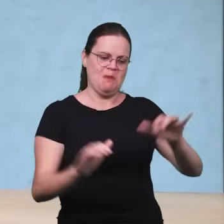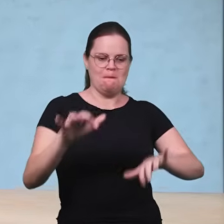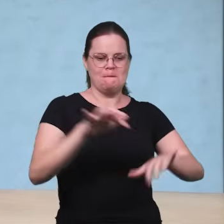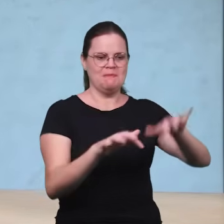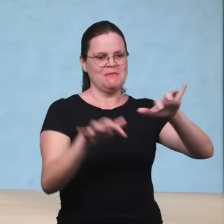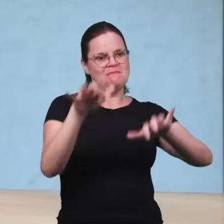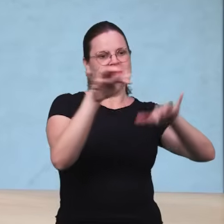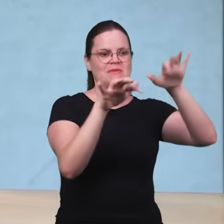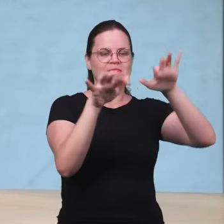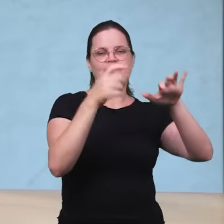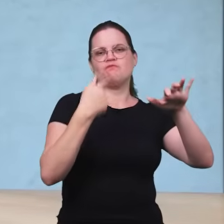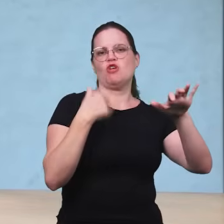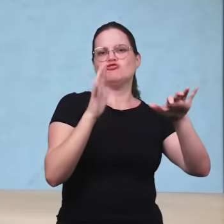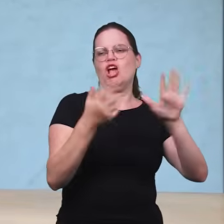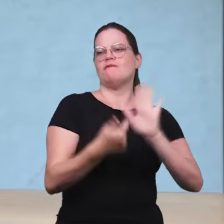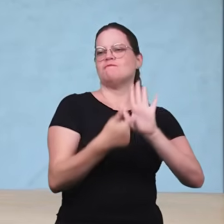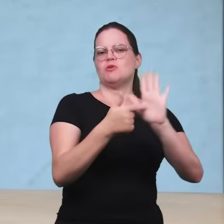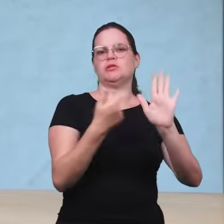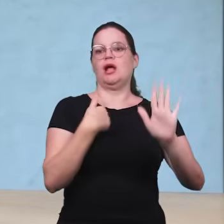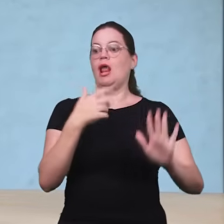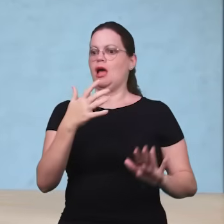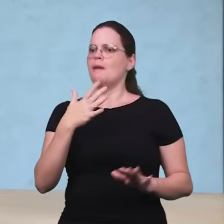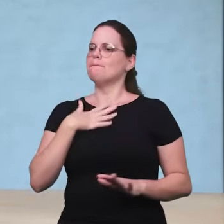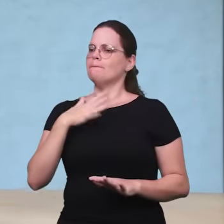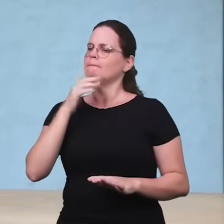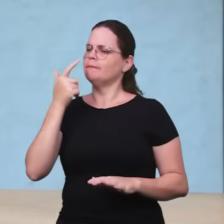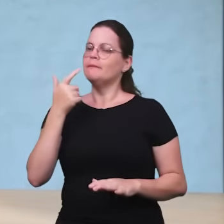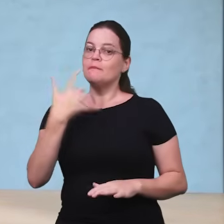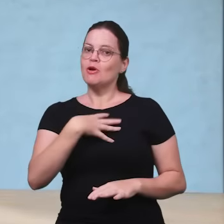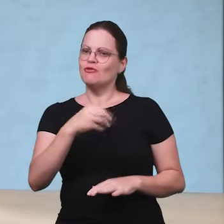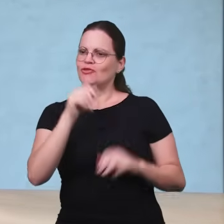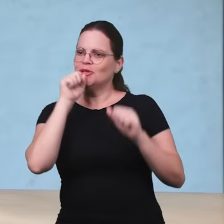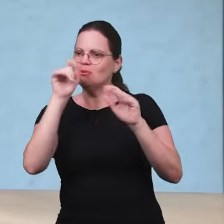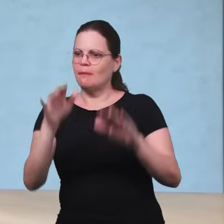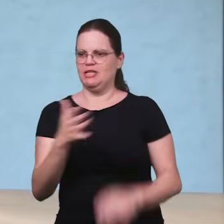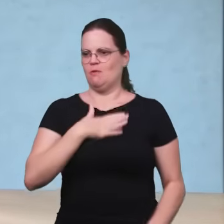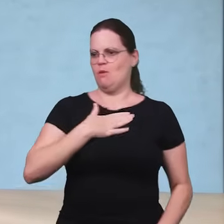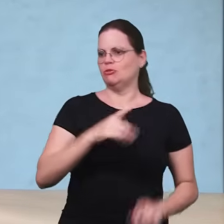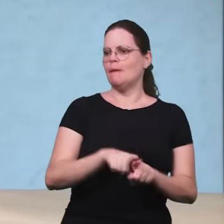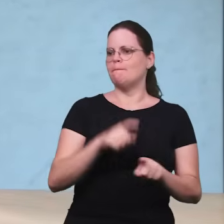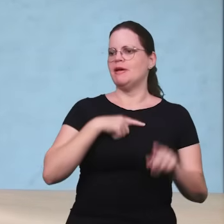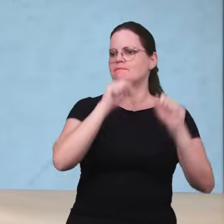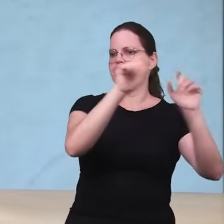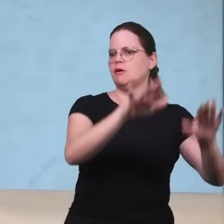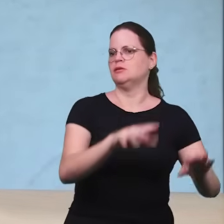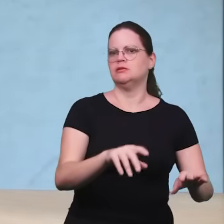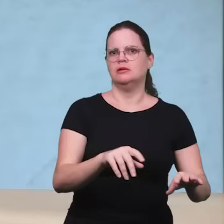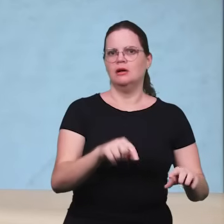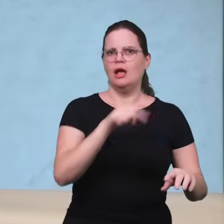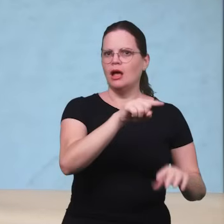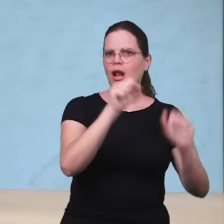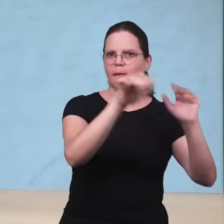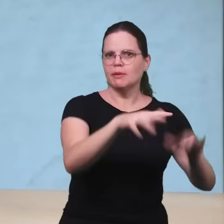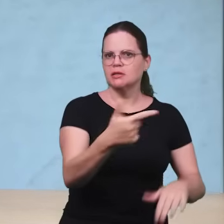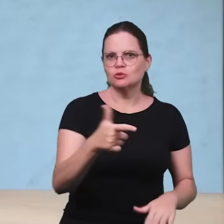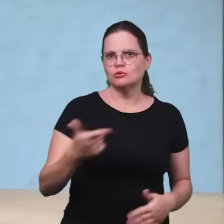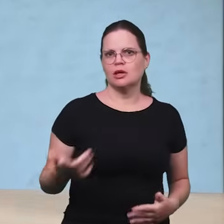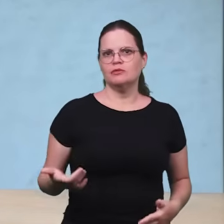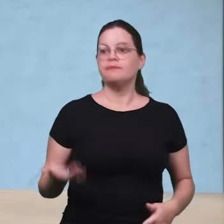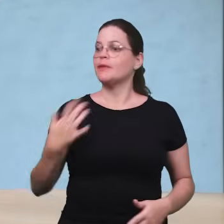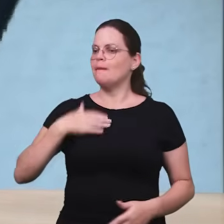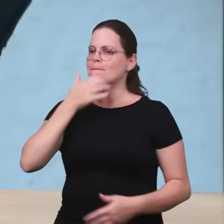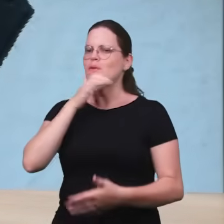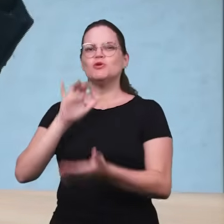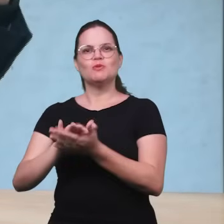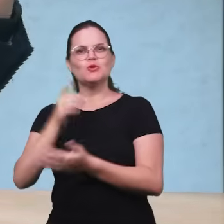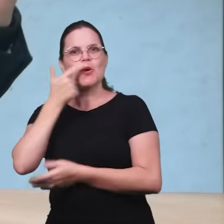o meu filho recebeu uma bênção. Ah, o meu também recebeu. E às vezes nem recebeu. Né? Ah, o meu esposo recebeu. O meu